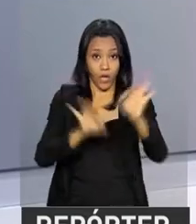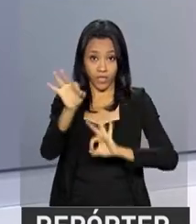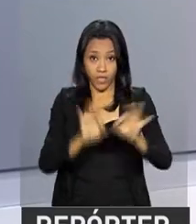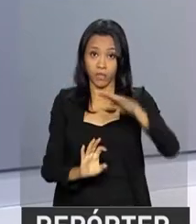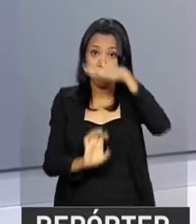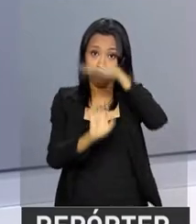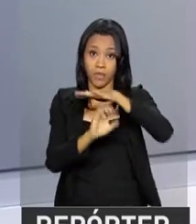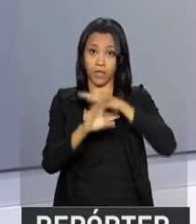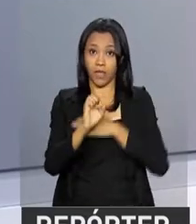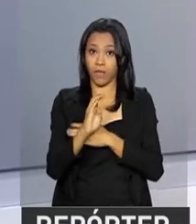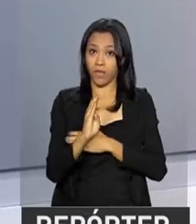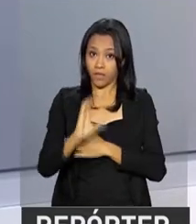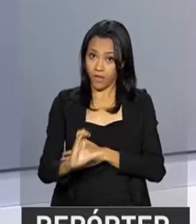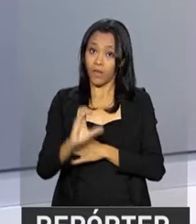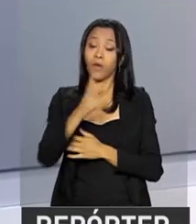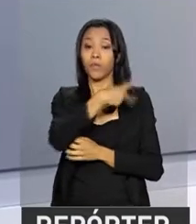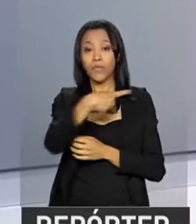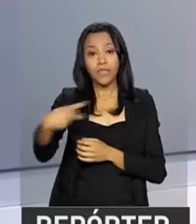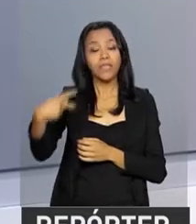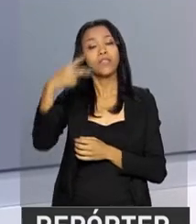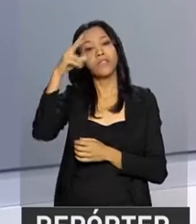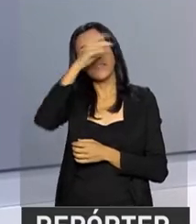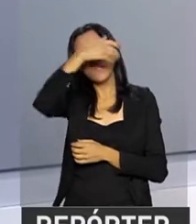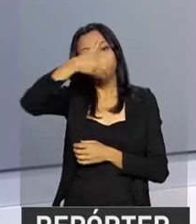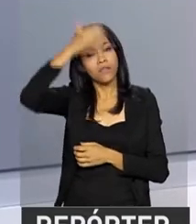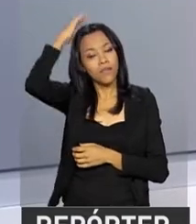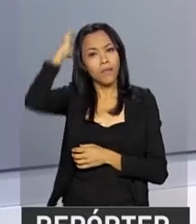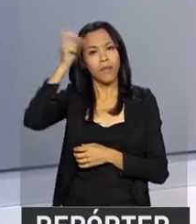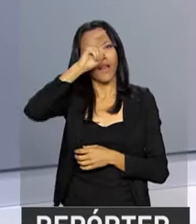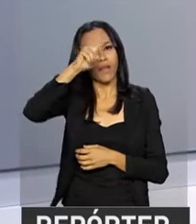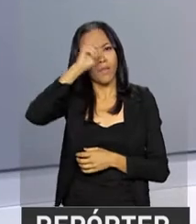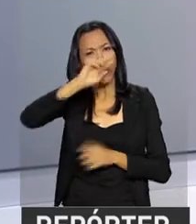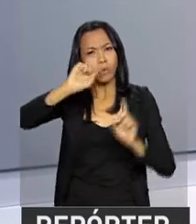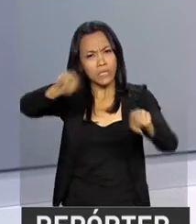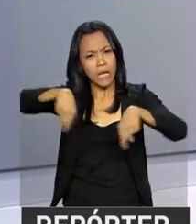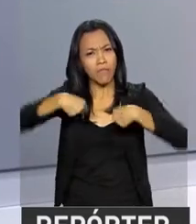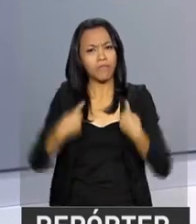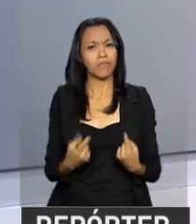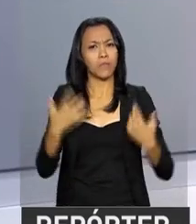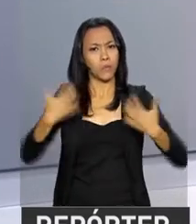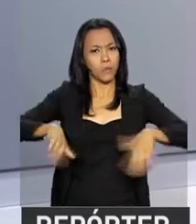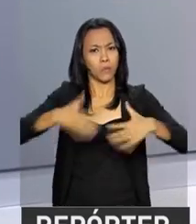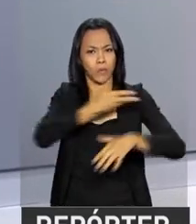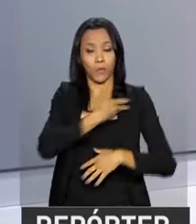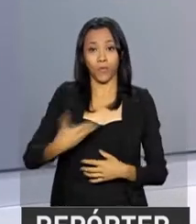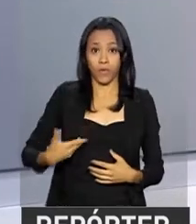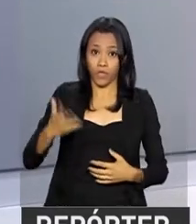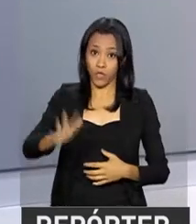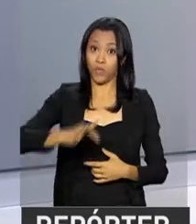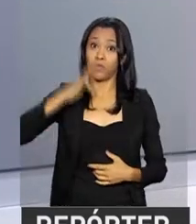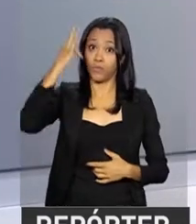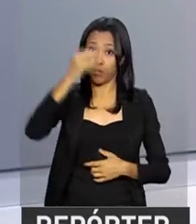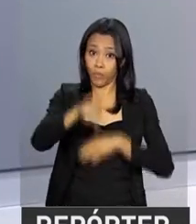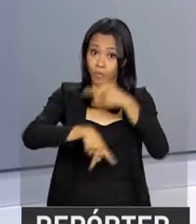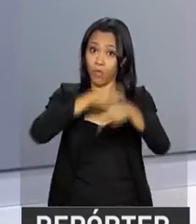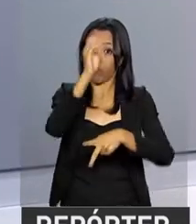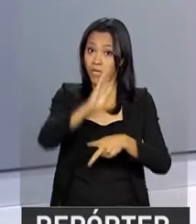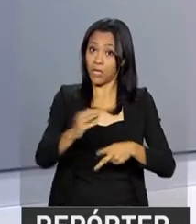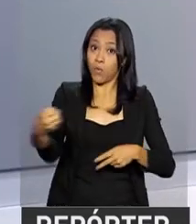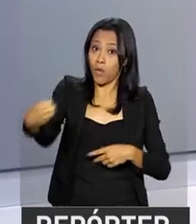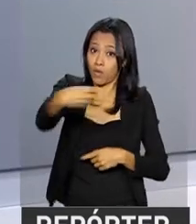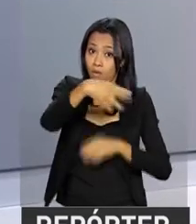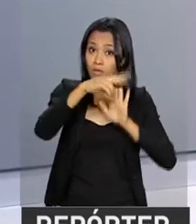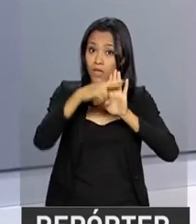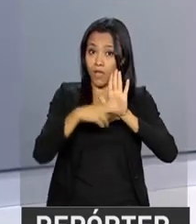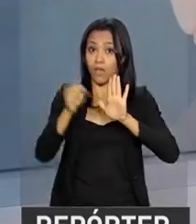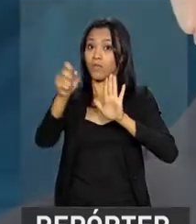Comunicação, o presidente Michel Temer lembrou os desafios enfrentados pelo seu governo e falou sobre o futuro dos brasileiros com a nova Previdência